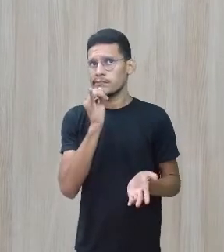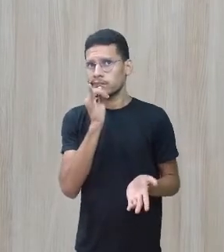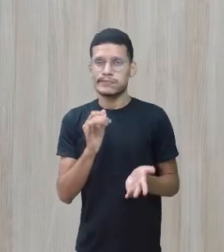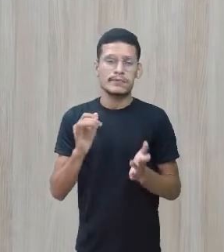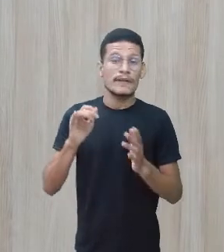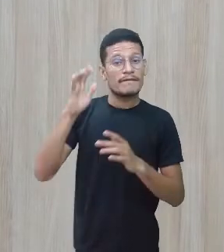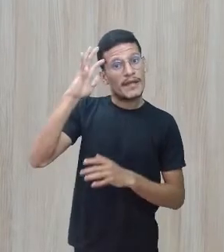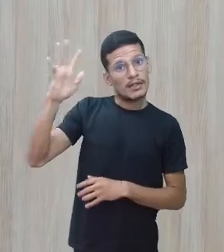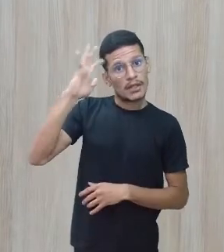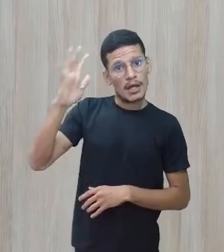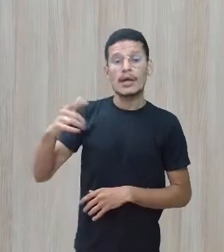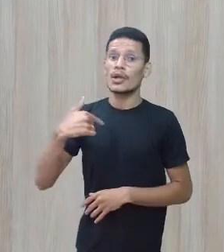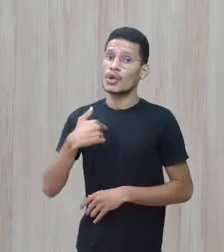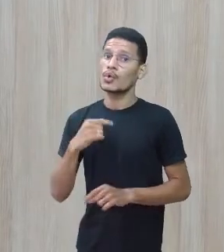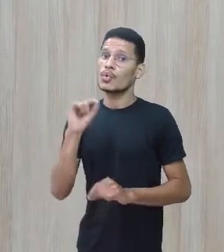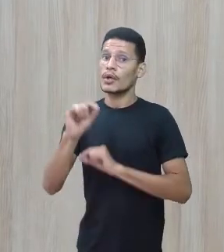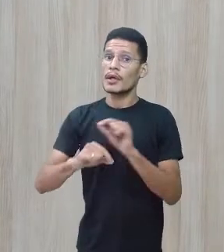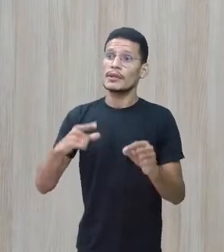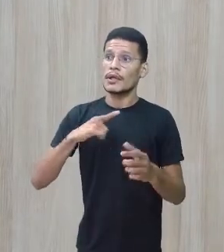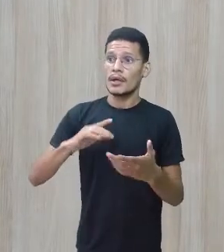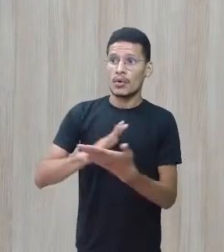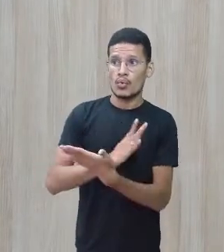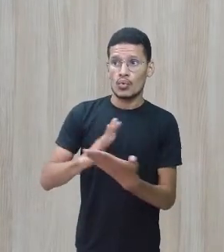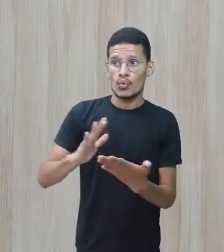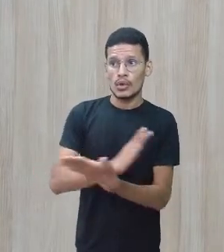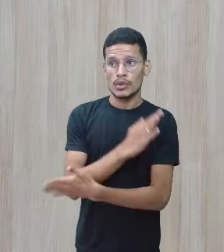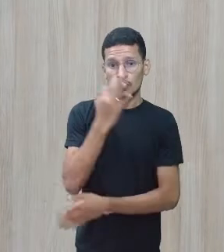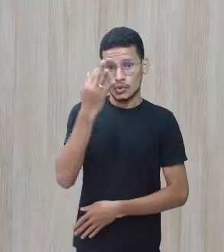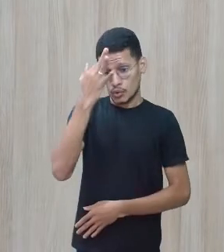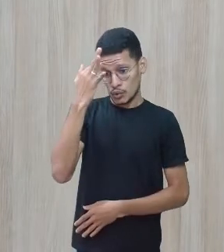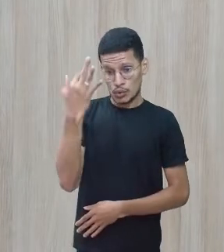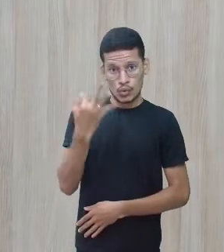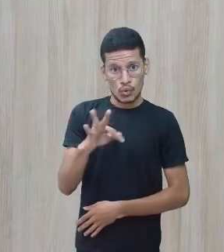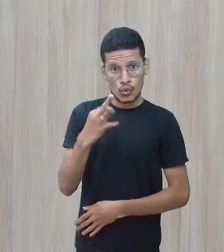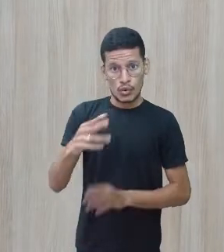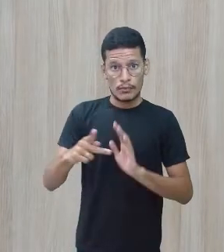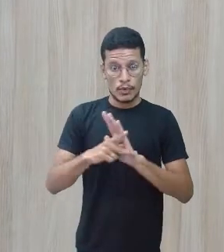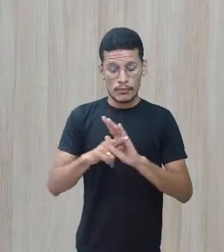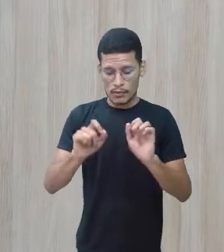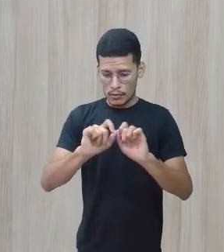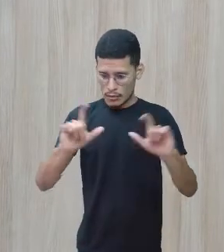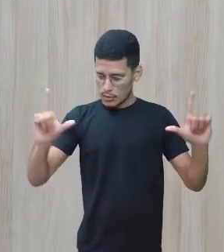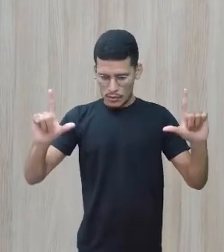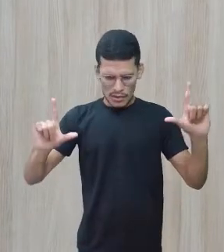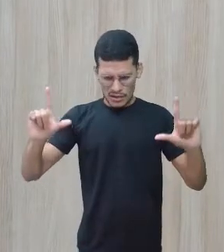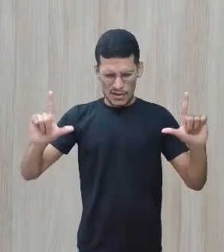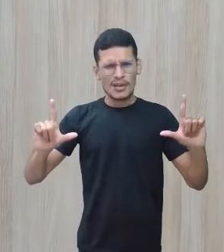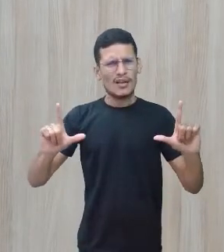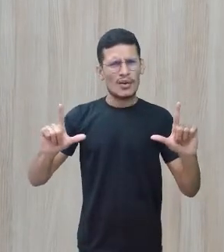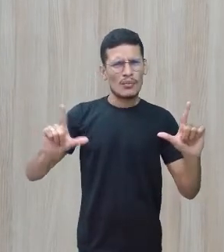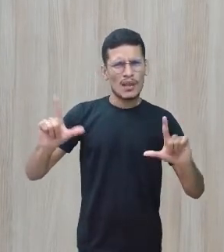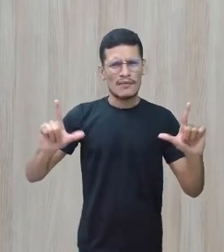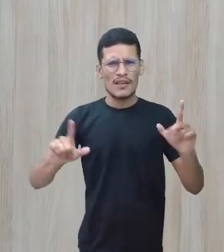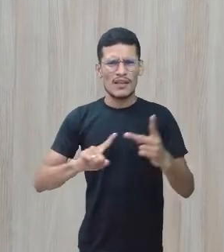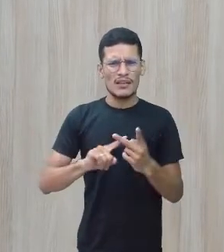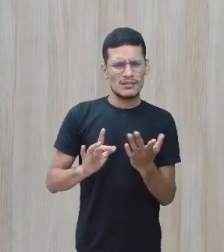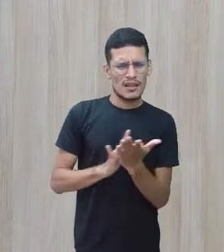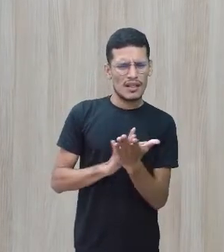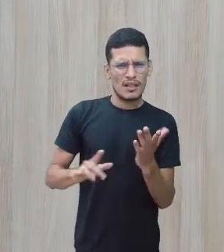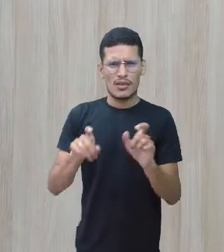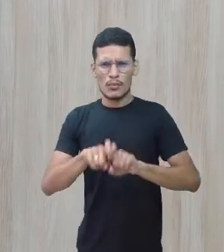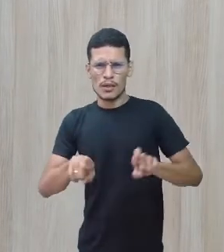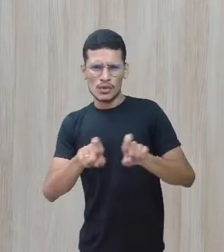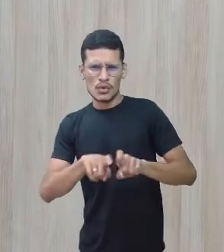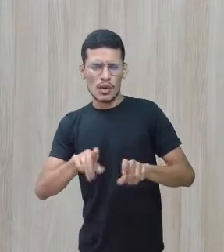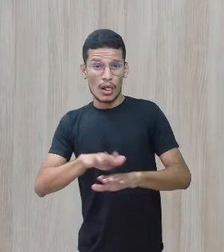sei vocês, mas eu tenho tido, assim, umas dores de cabeça e tal, por muita exposição à tela. É celular, é computador, é TV o dia todo, né?